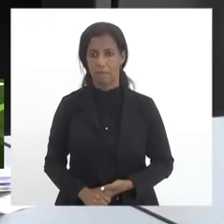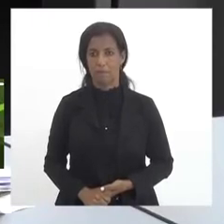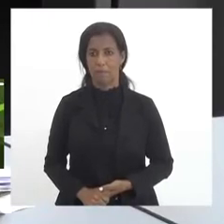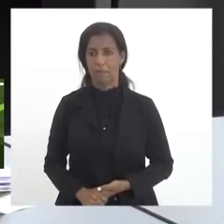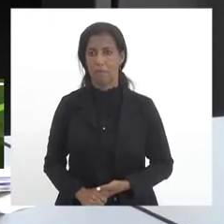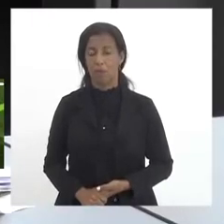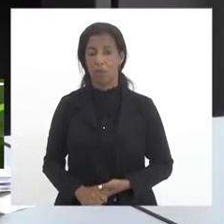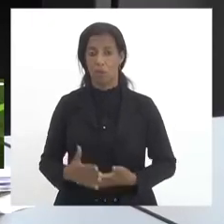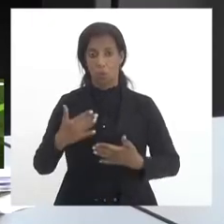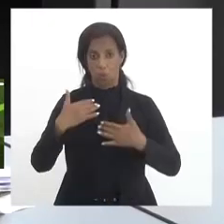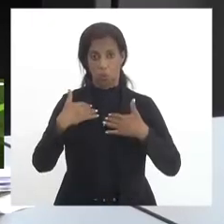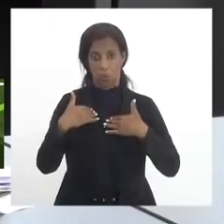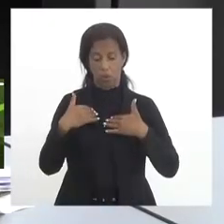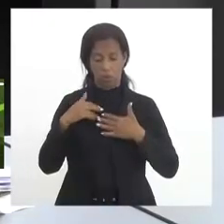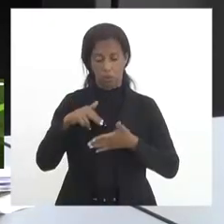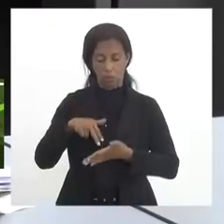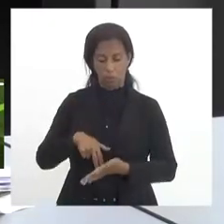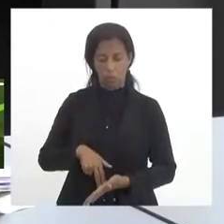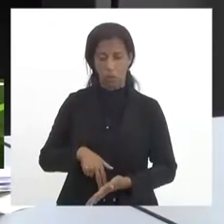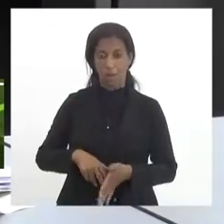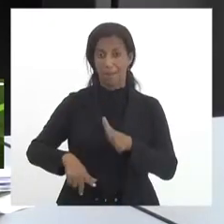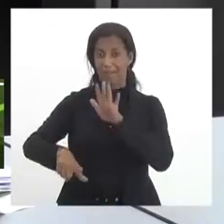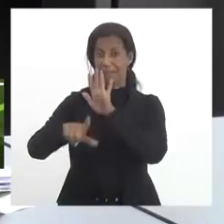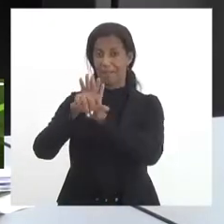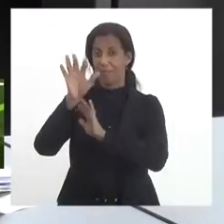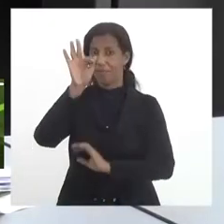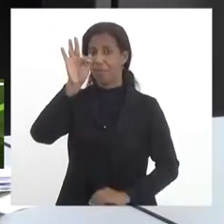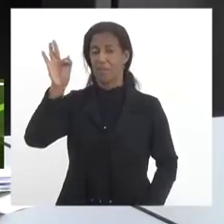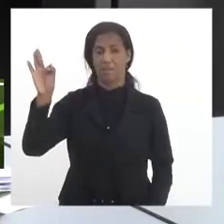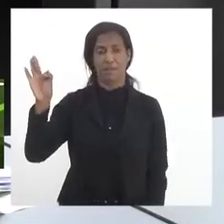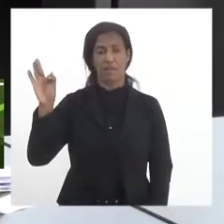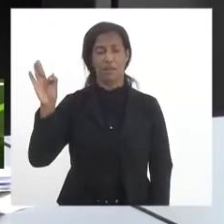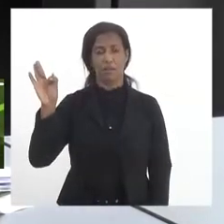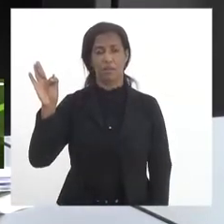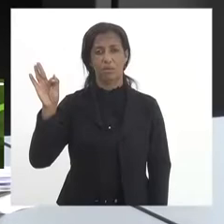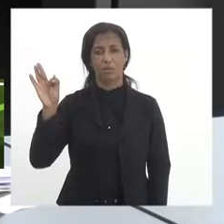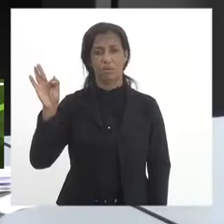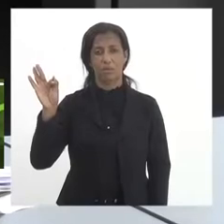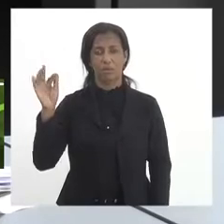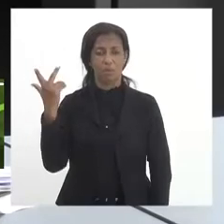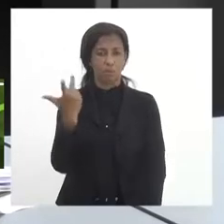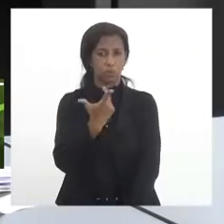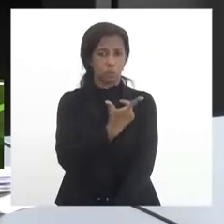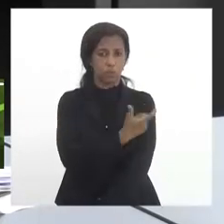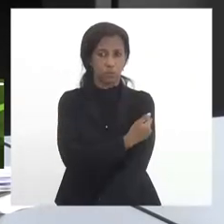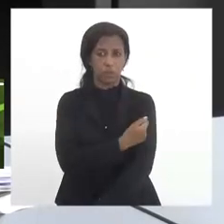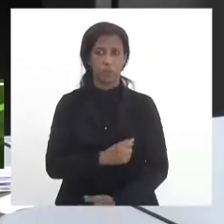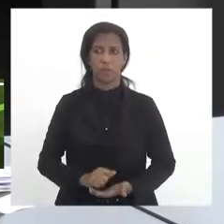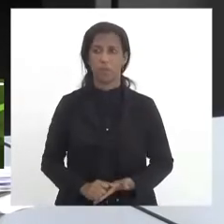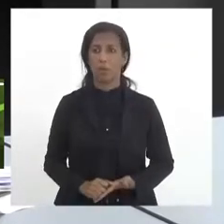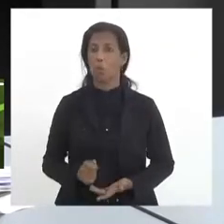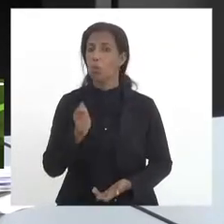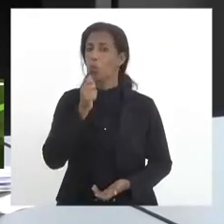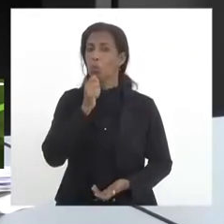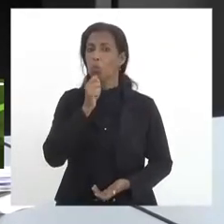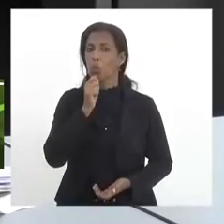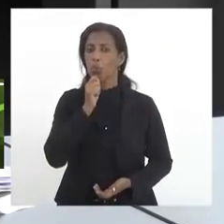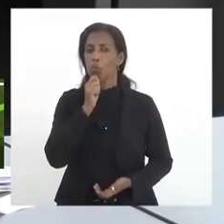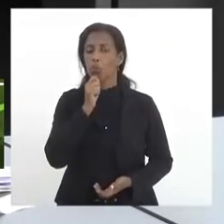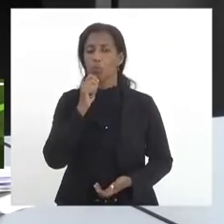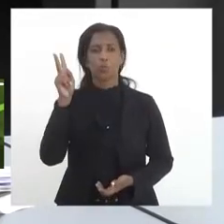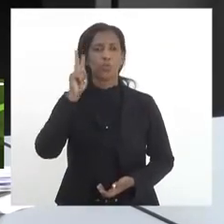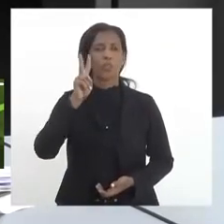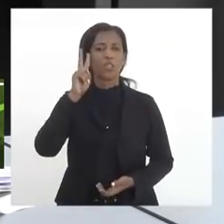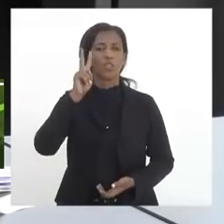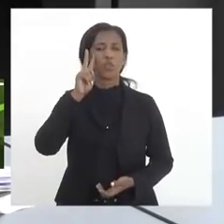O que eu me respaldo é em lei federal, dos planos de imunização, que não existia nem essa história